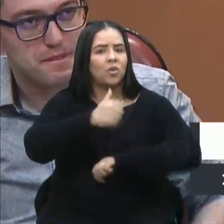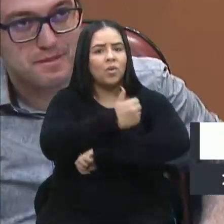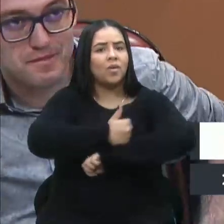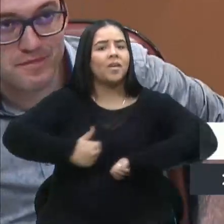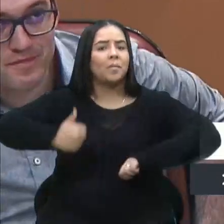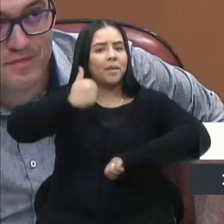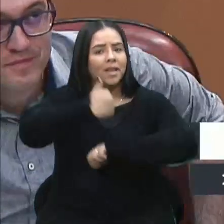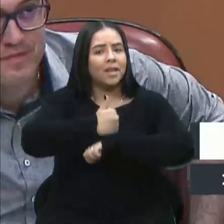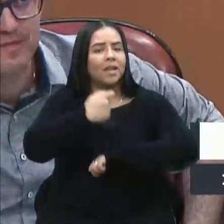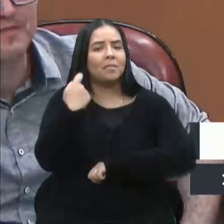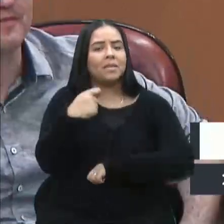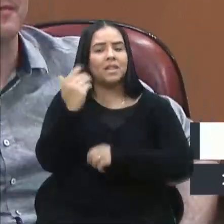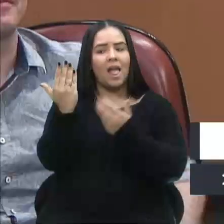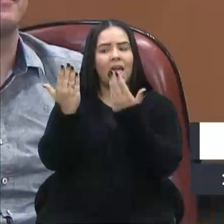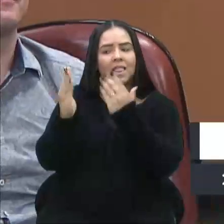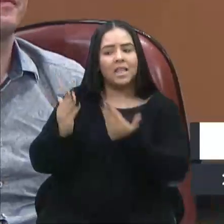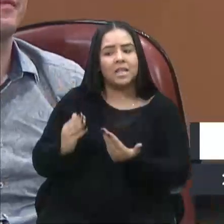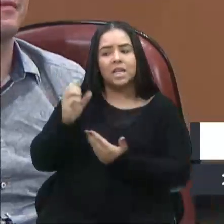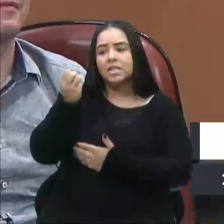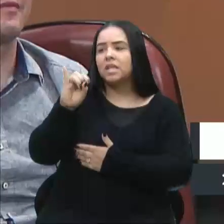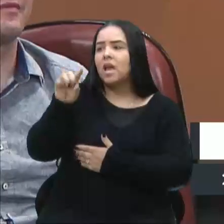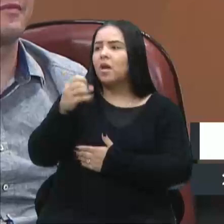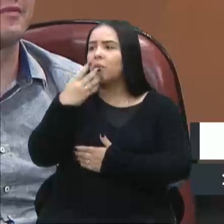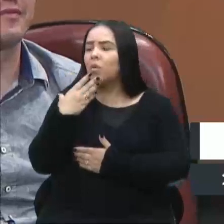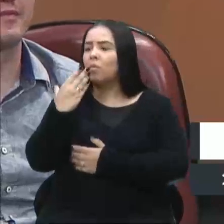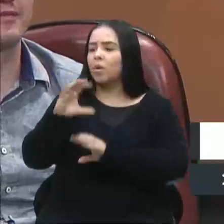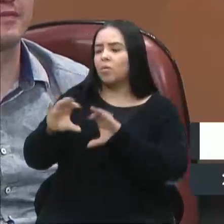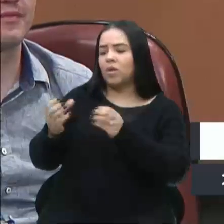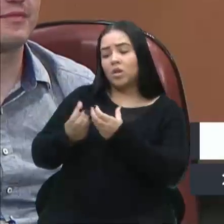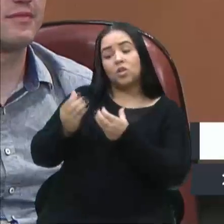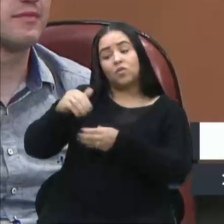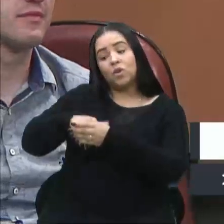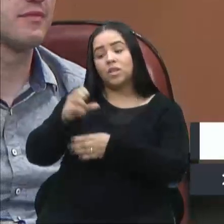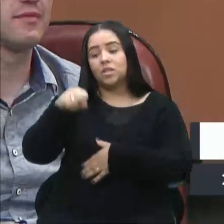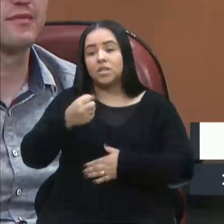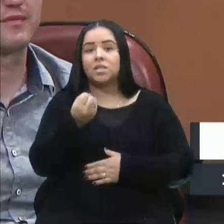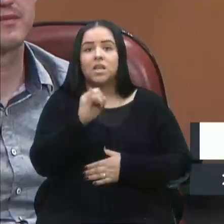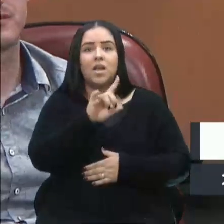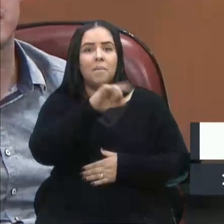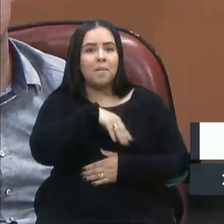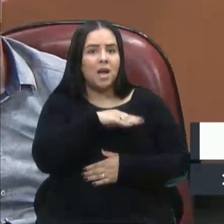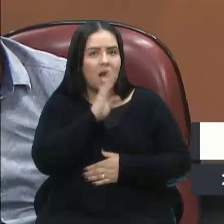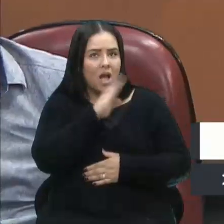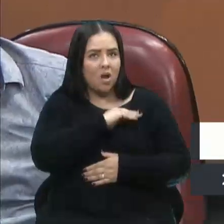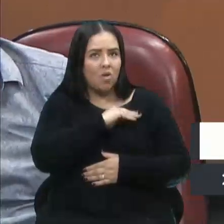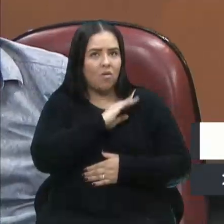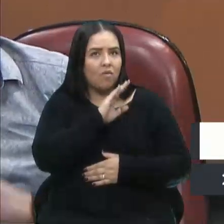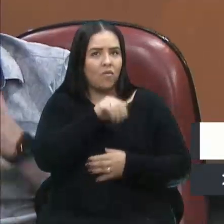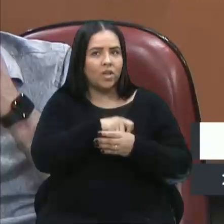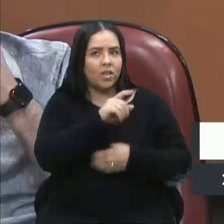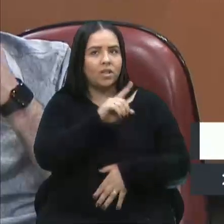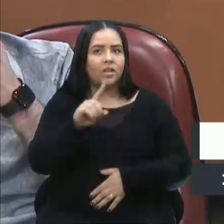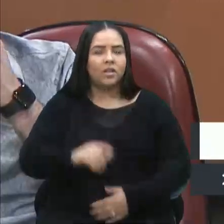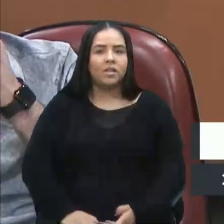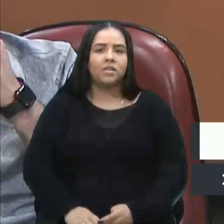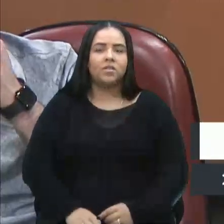que analisar na balança. Se é bom para a comunidade, a gente vota sim. Se é mal para a comunidade, a gente vota não.